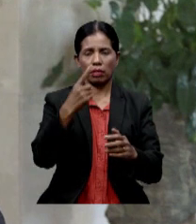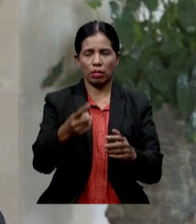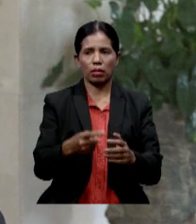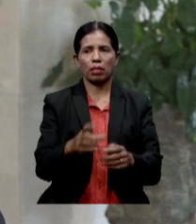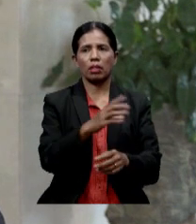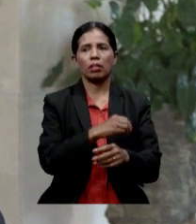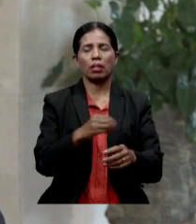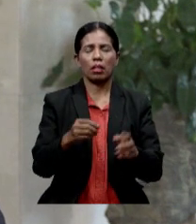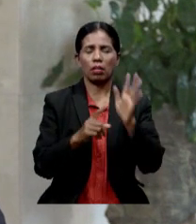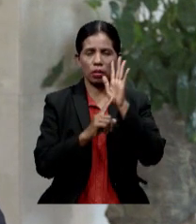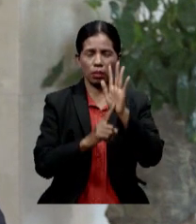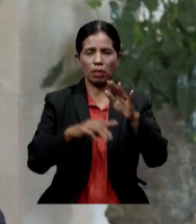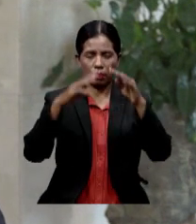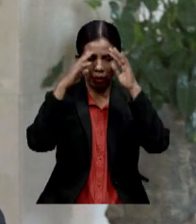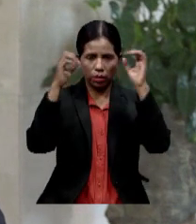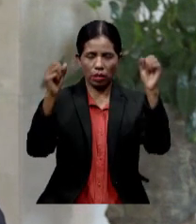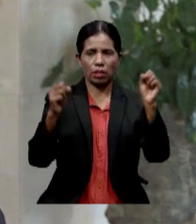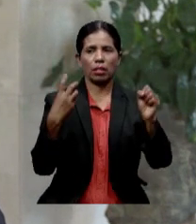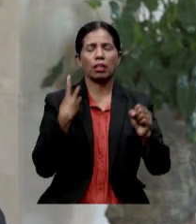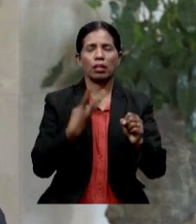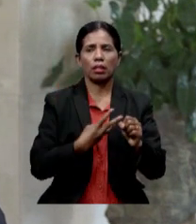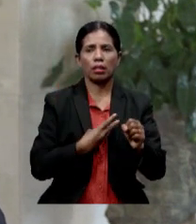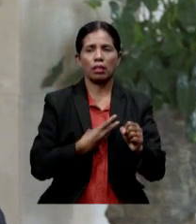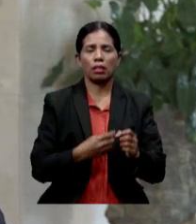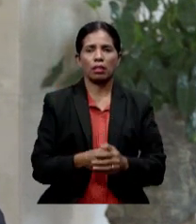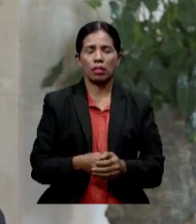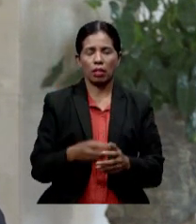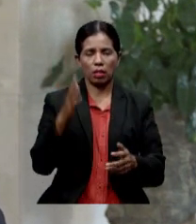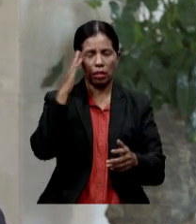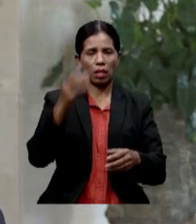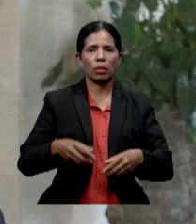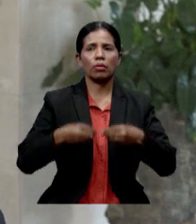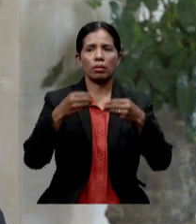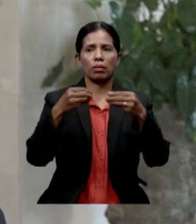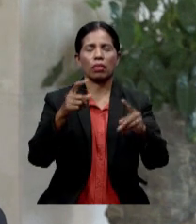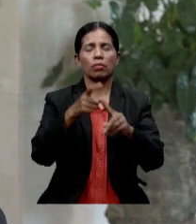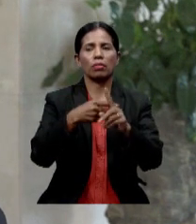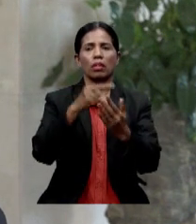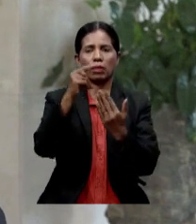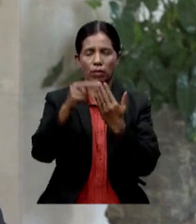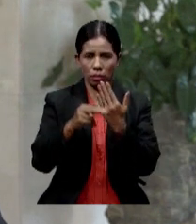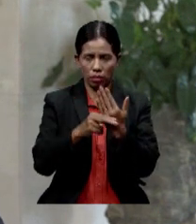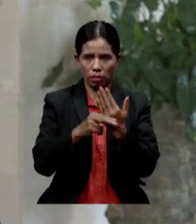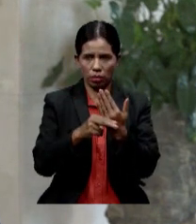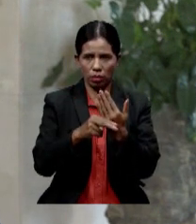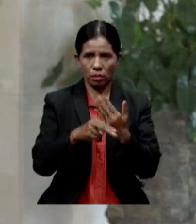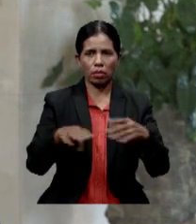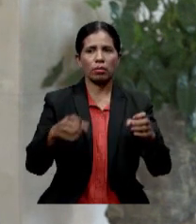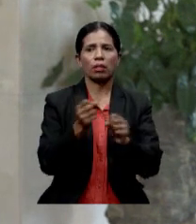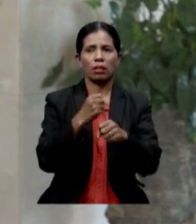mas para especial se catac ita previsão a entrega ne em novembro. Contrato nem te